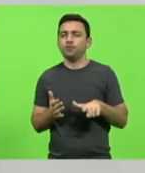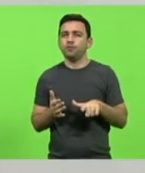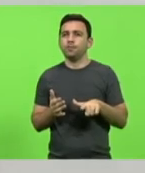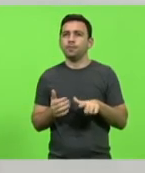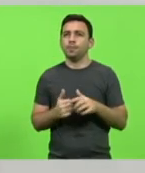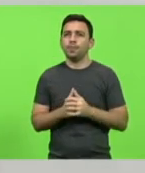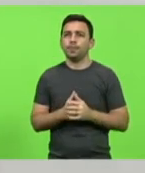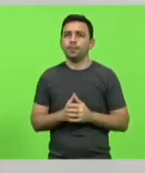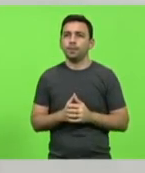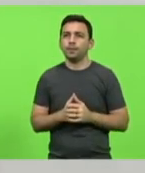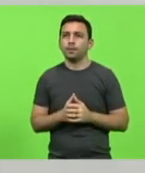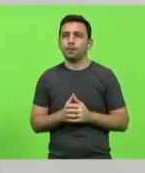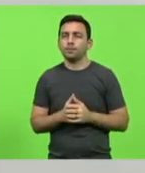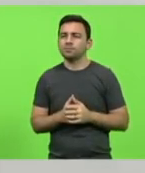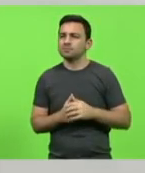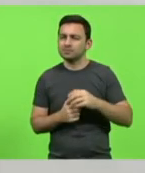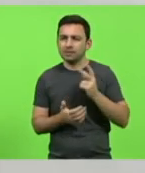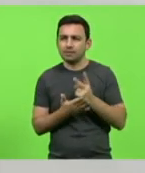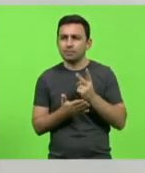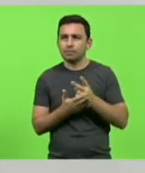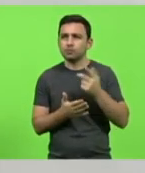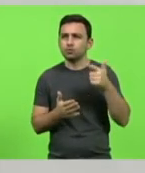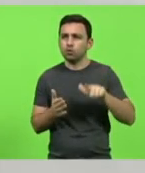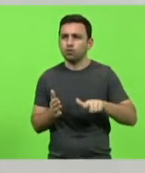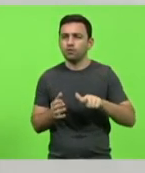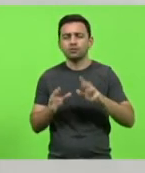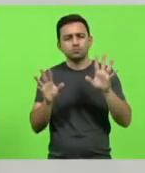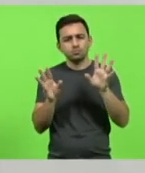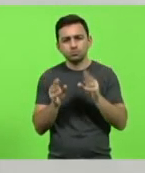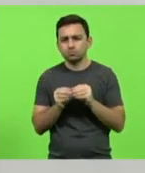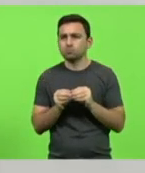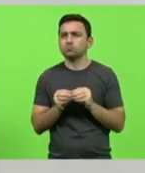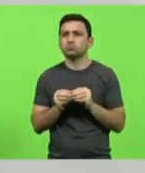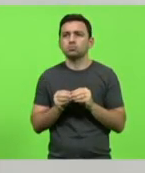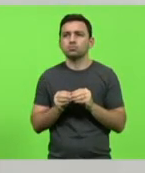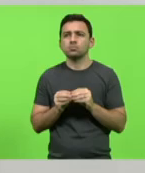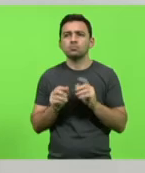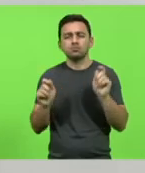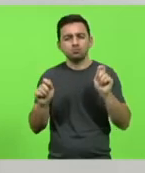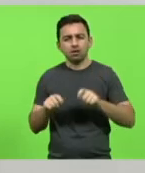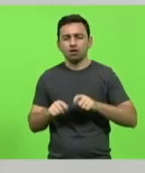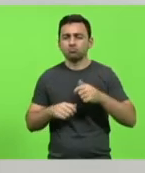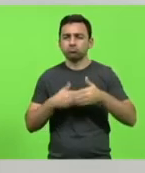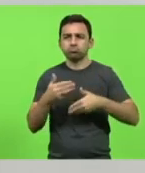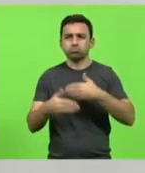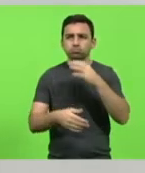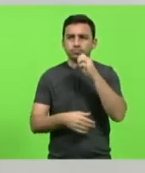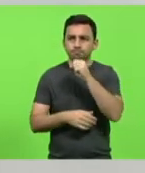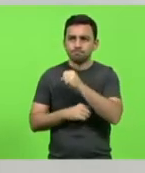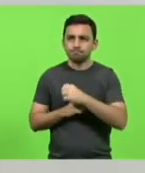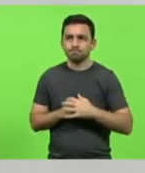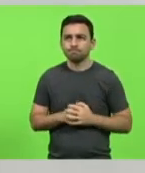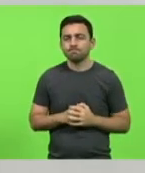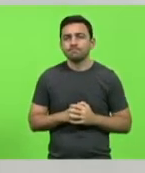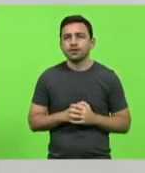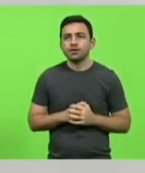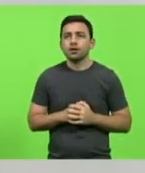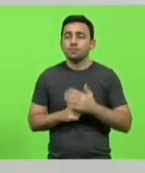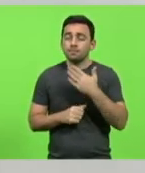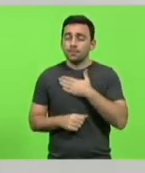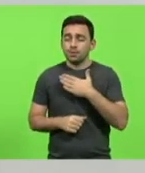através desse laudo, simplificando, né, esse processo. Então, esse é o meu pedido. Deixo